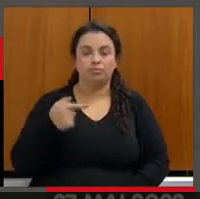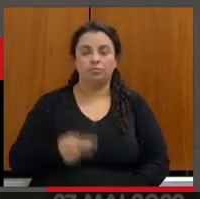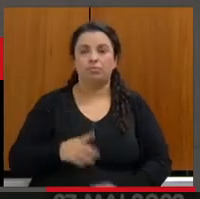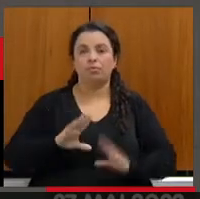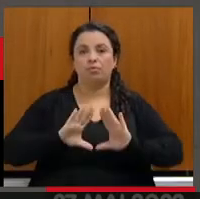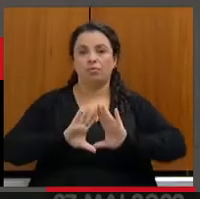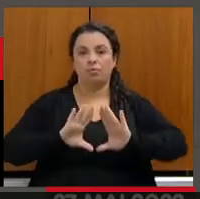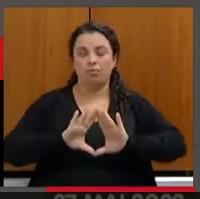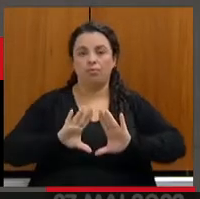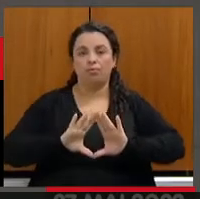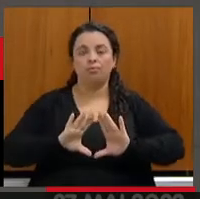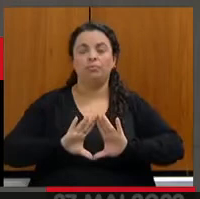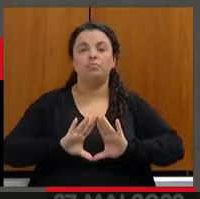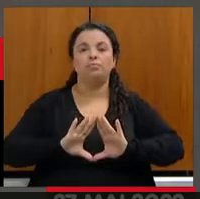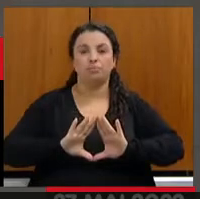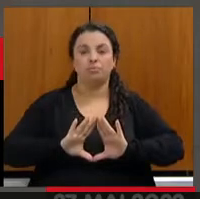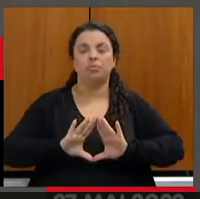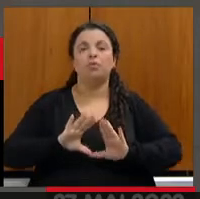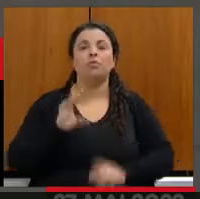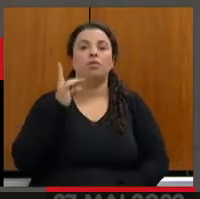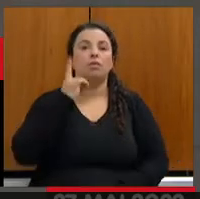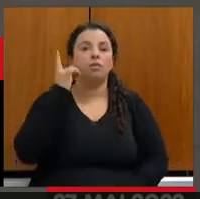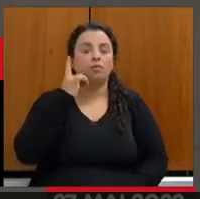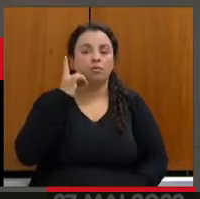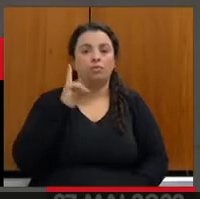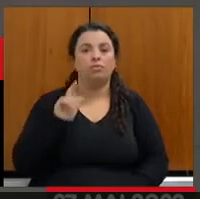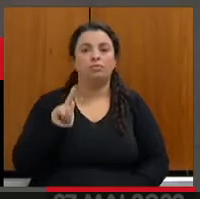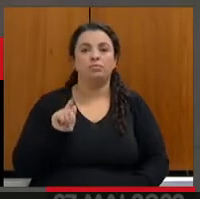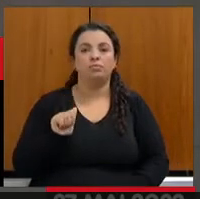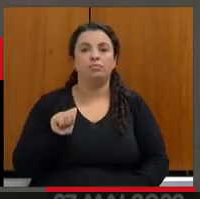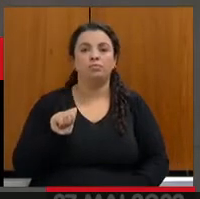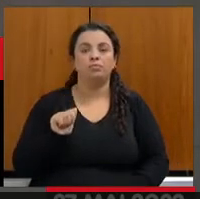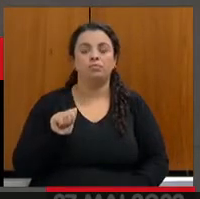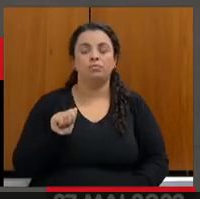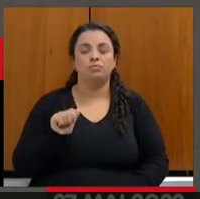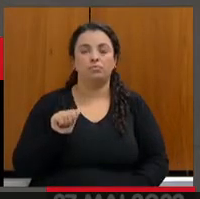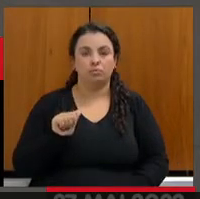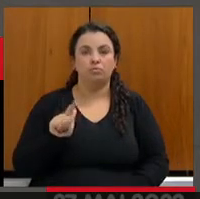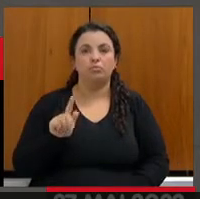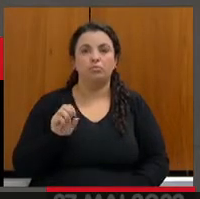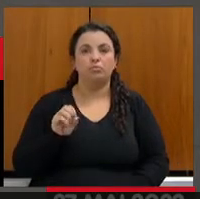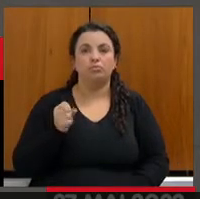Legislativa do Estado de Minas Gerais Deputado Agostinho Patrus a